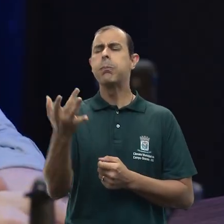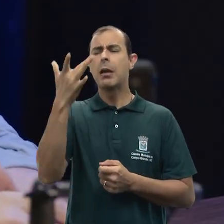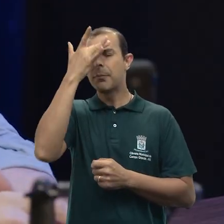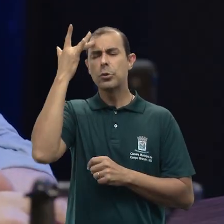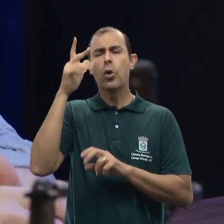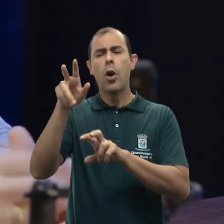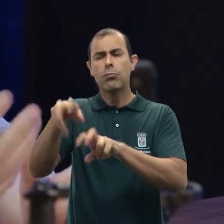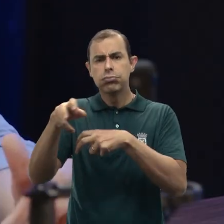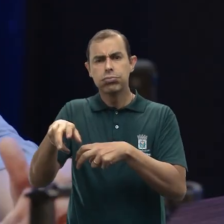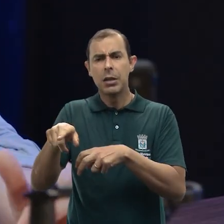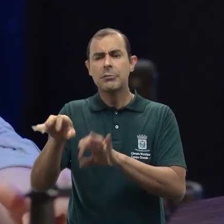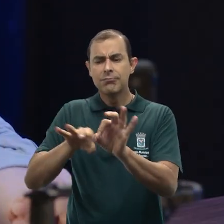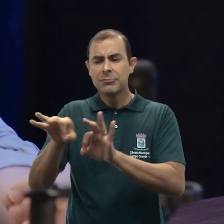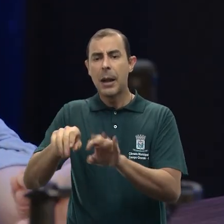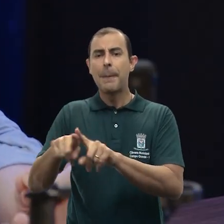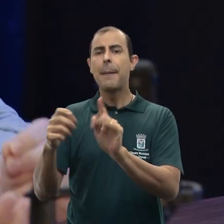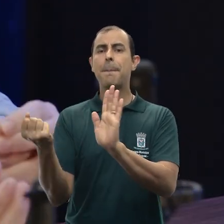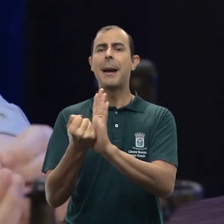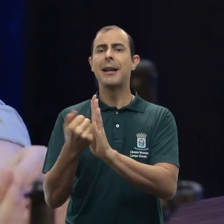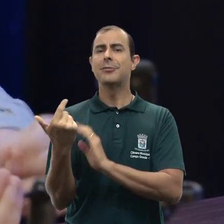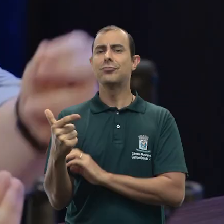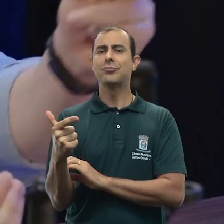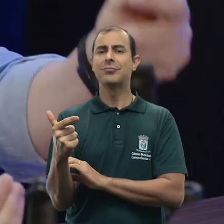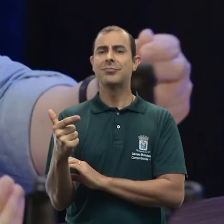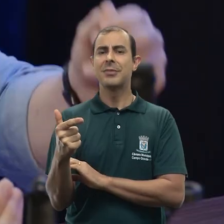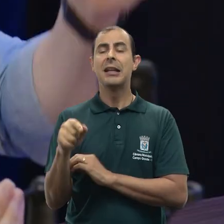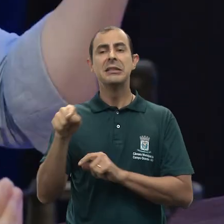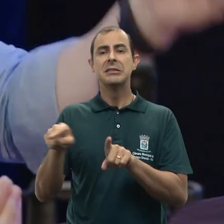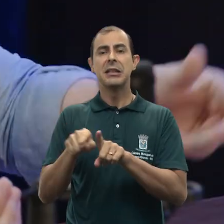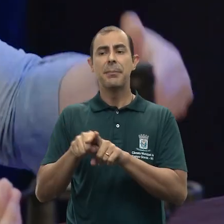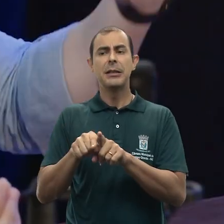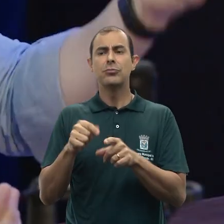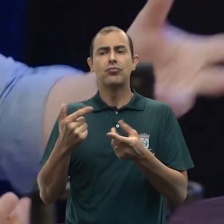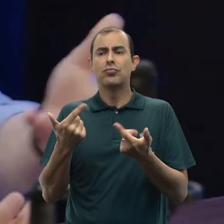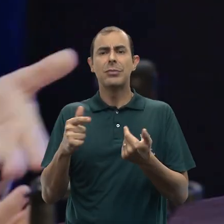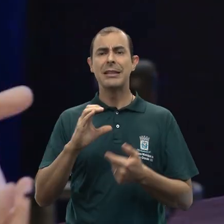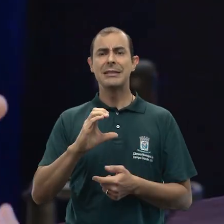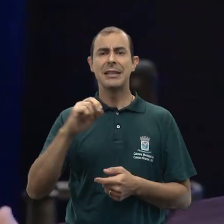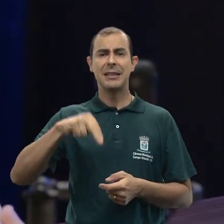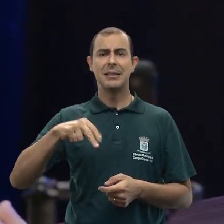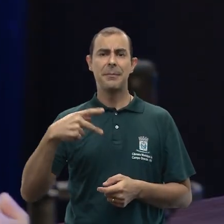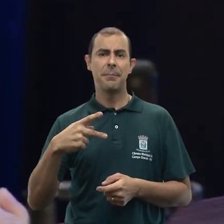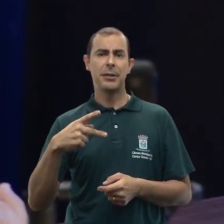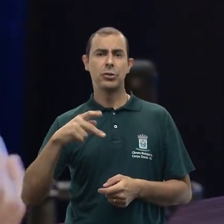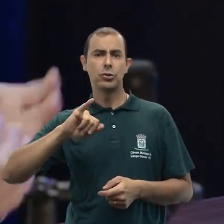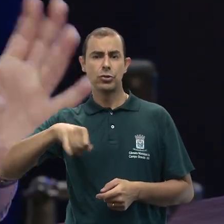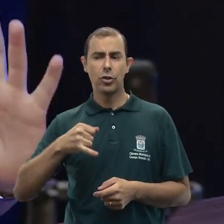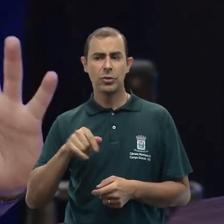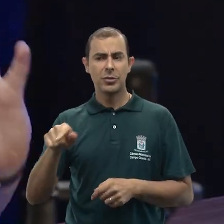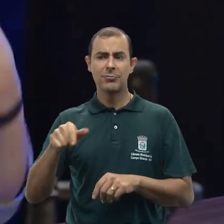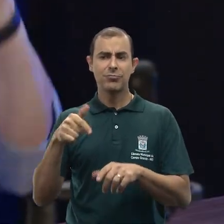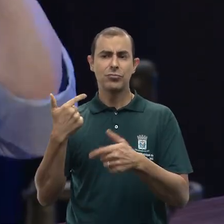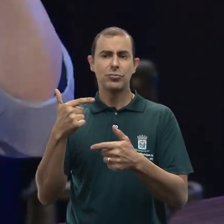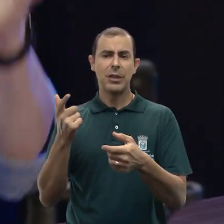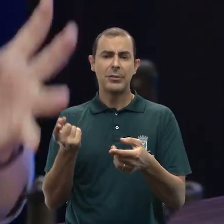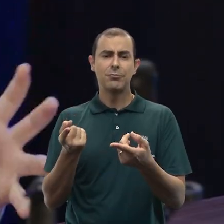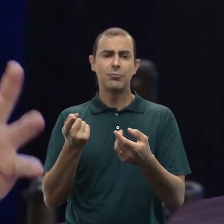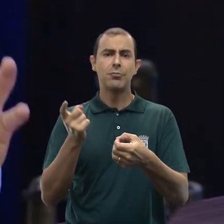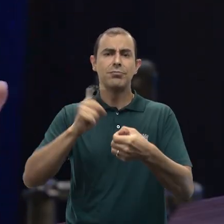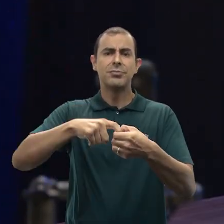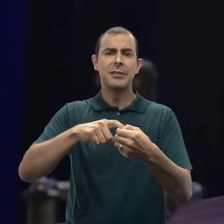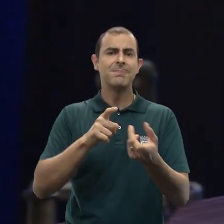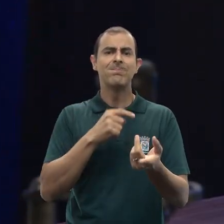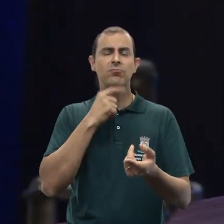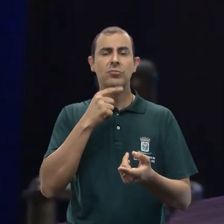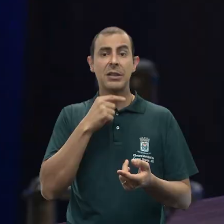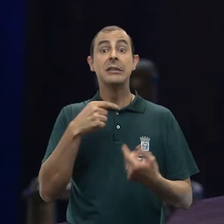não é certificado. Muita gente que produz e não sabe oferecer dentro de um pregão eletrônico, não tem um CNPJ. Então a comissão ela atua